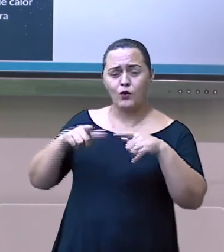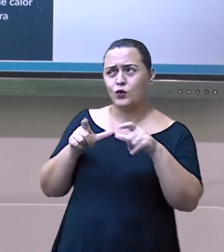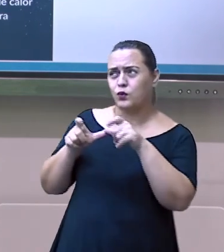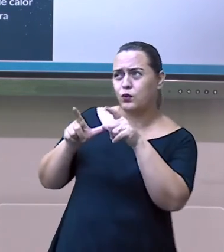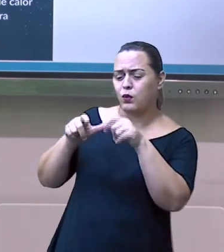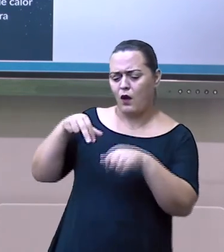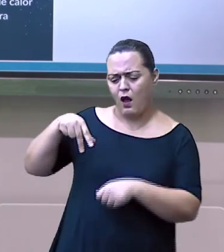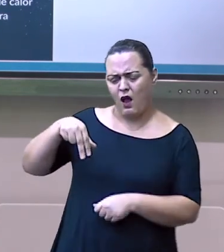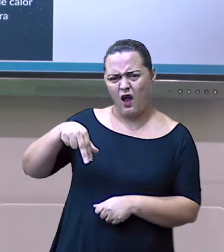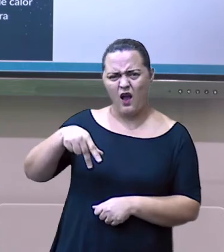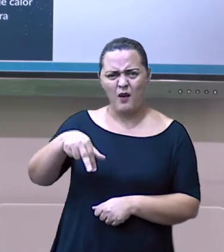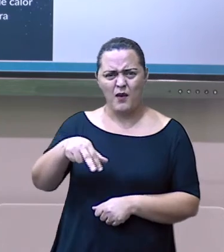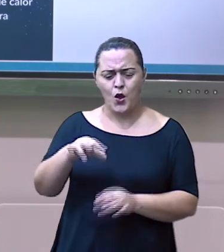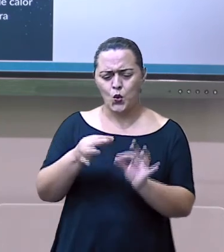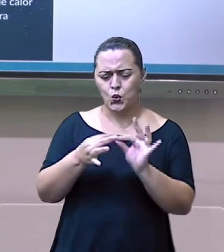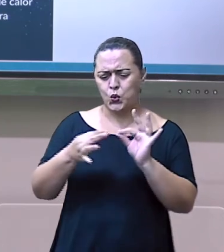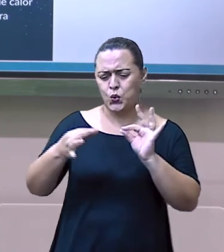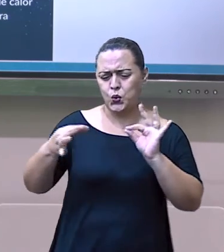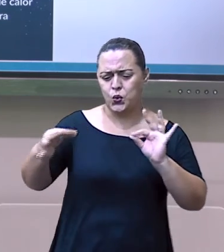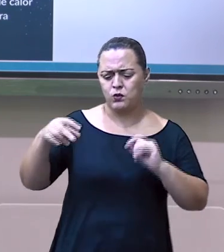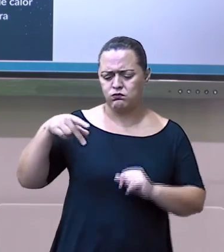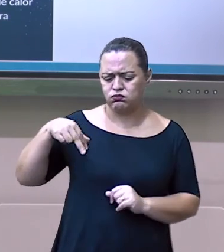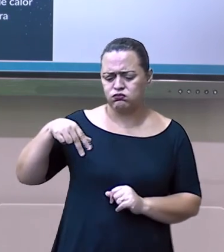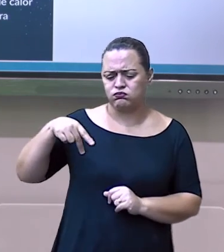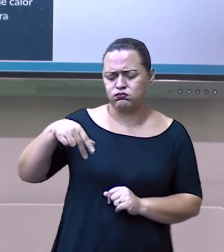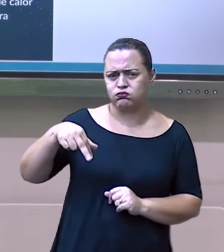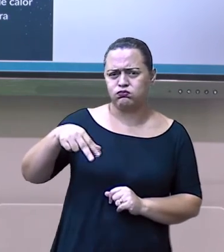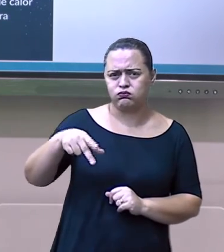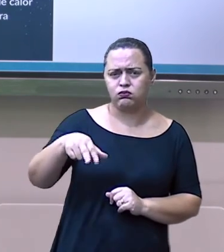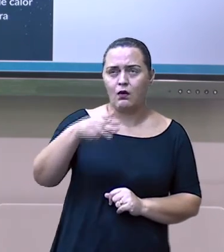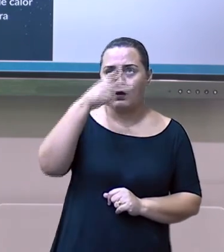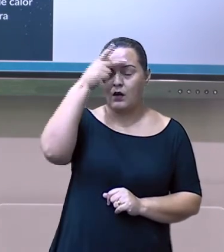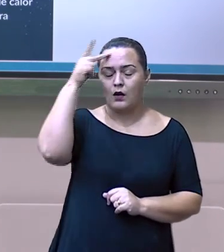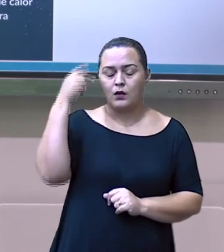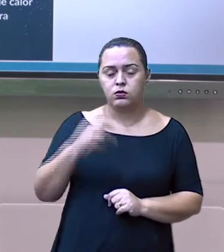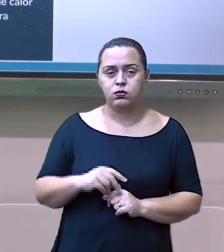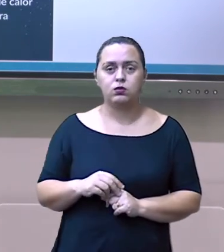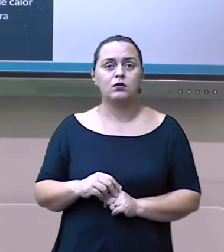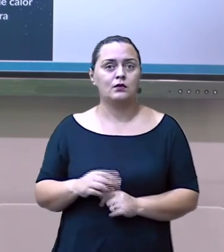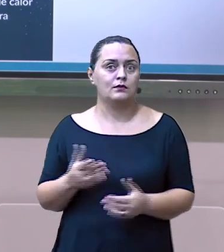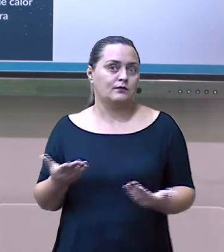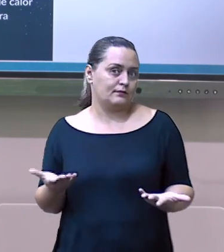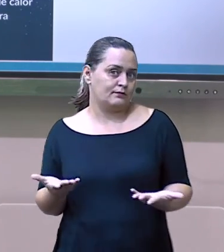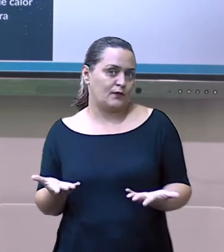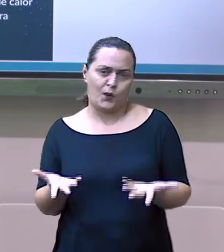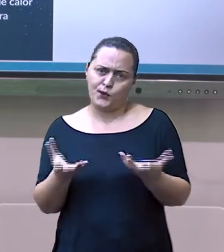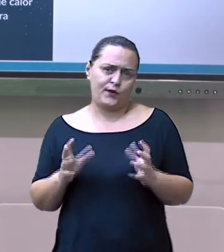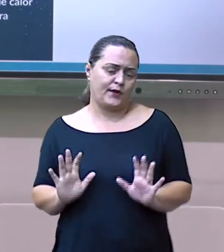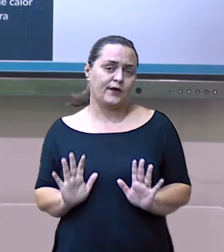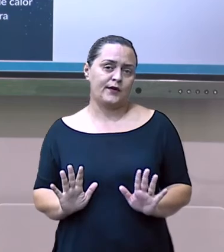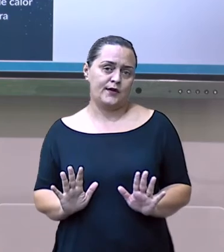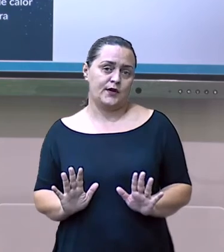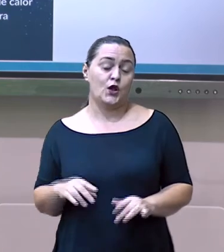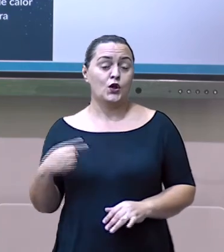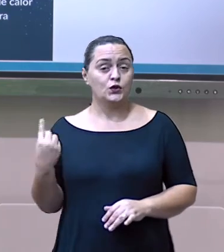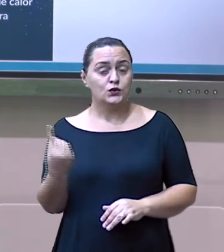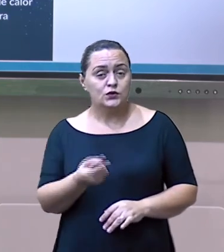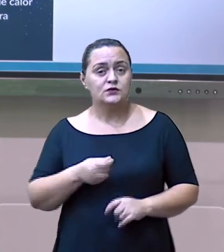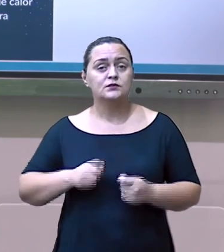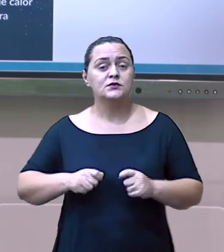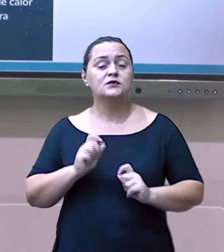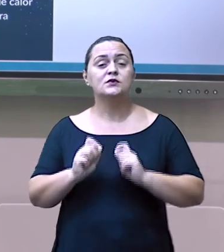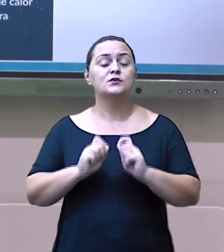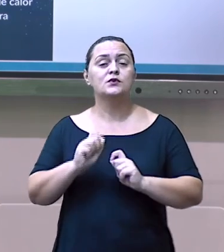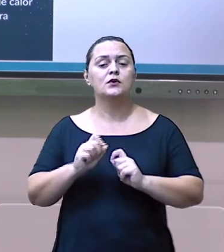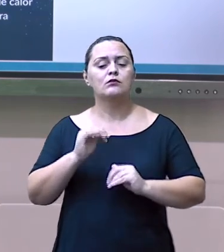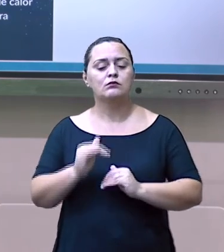Nós temos que estudar, buscar novas fontes de energia para que tenhamos uma vida cada dia